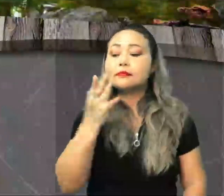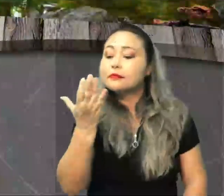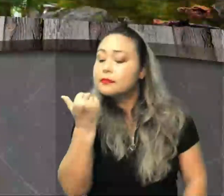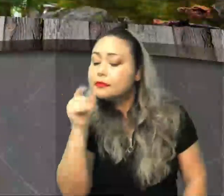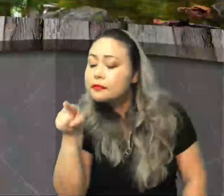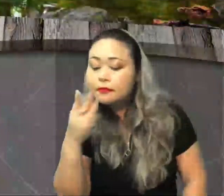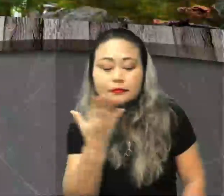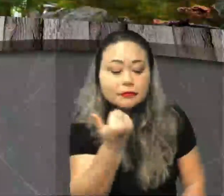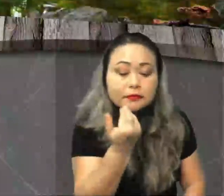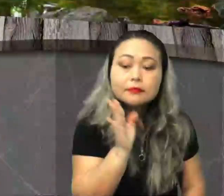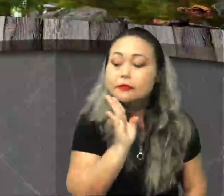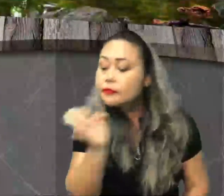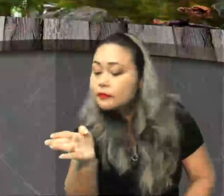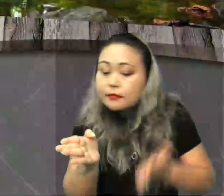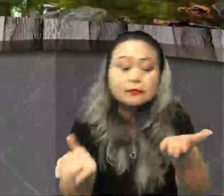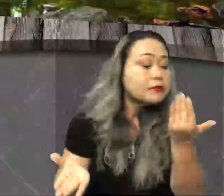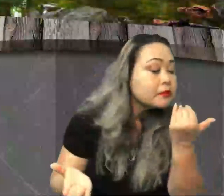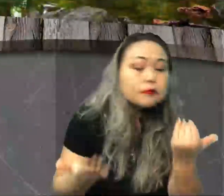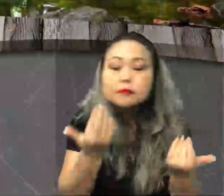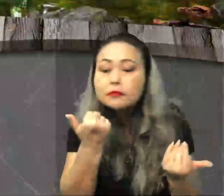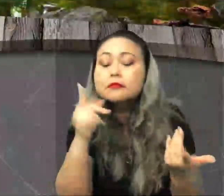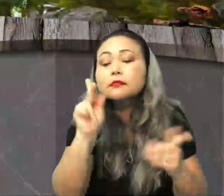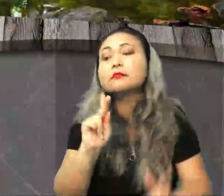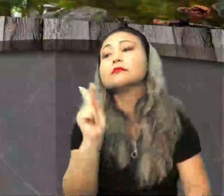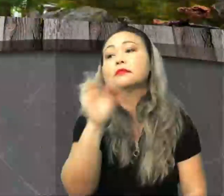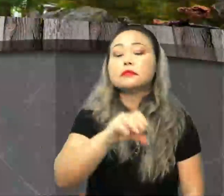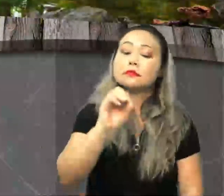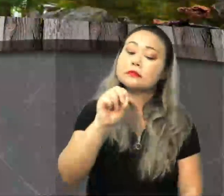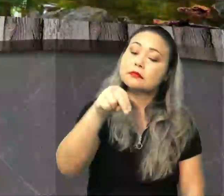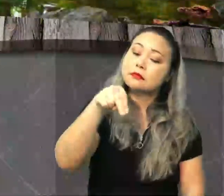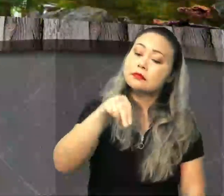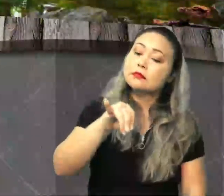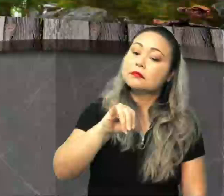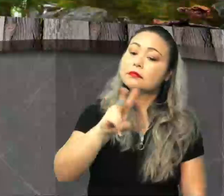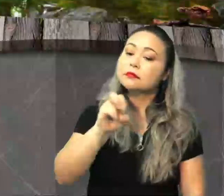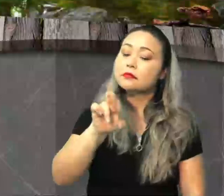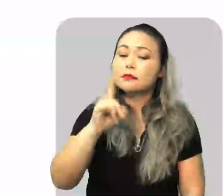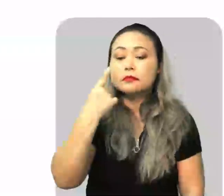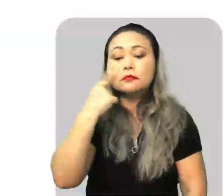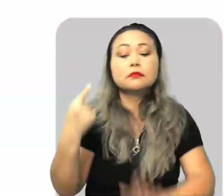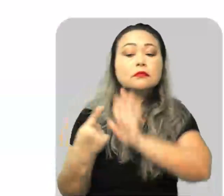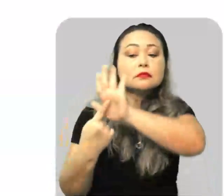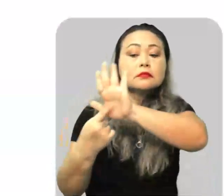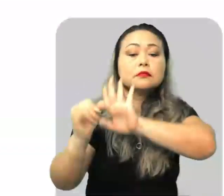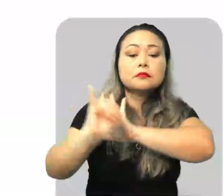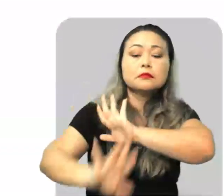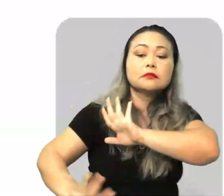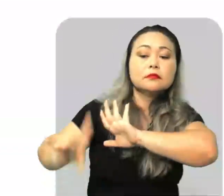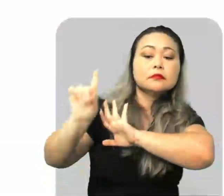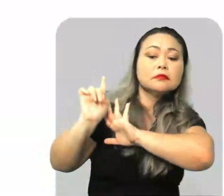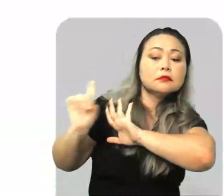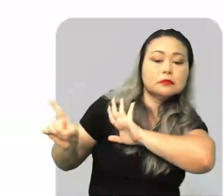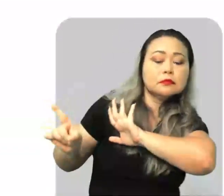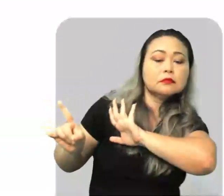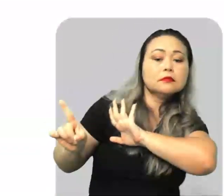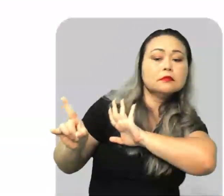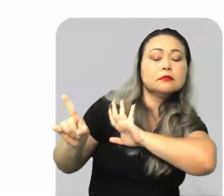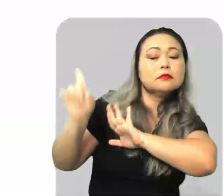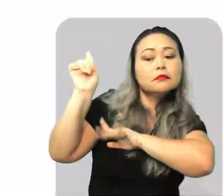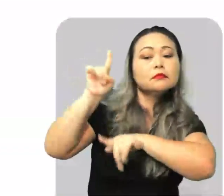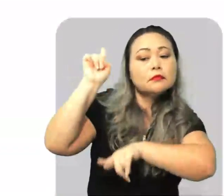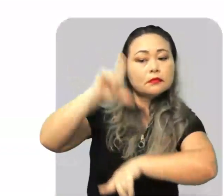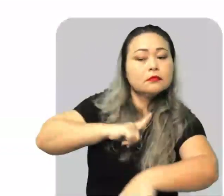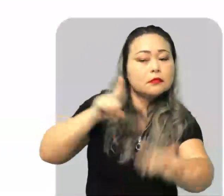alimentam-se tanto de um quanto de outro são os onívoros. E a gente trouxe ali a imagem da raposinha porque ela é um animal. Existe uma pesquisa